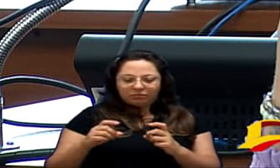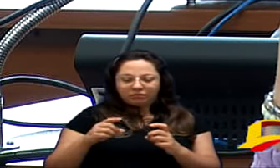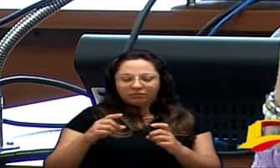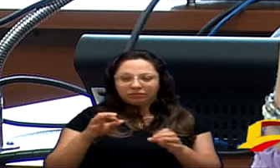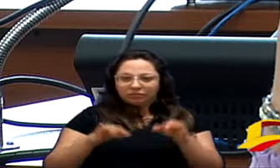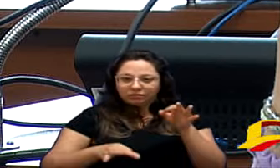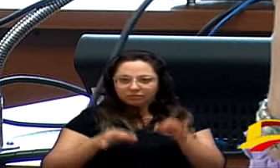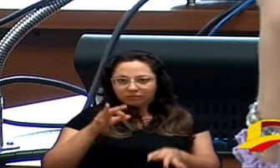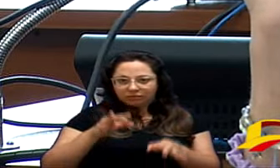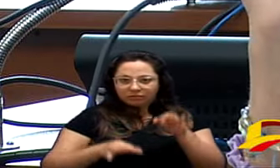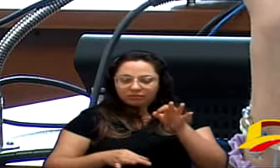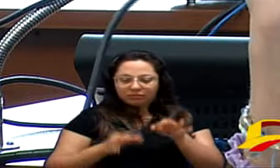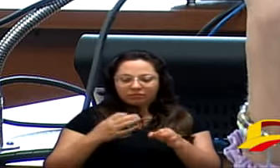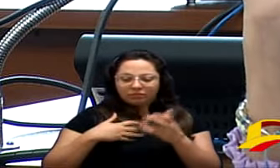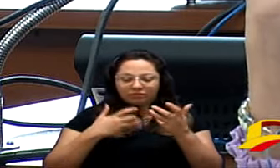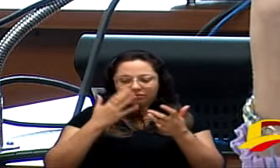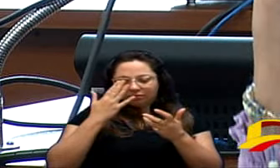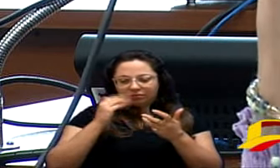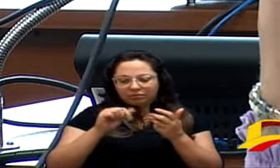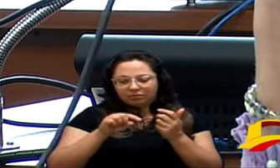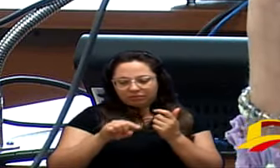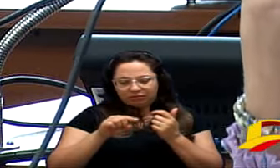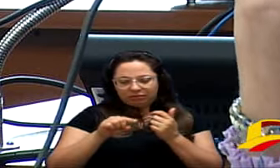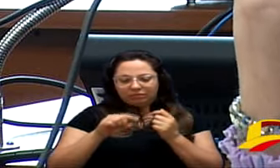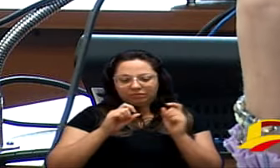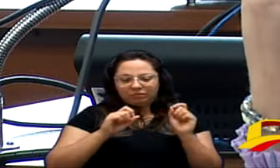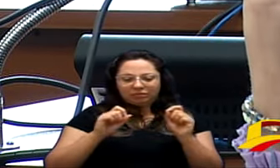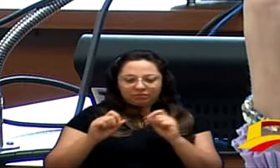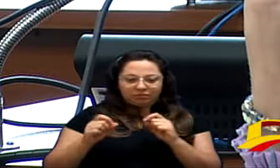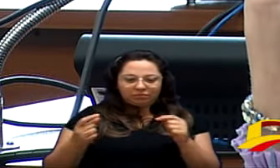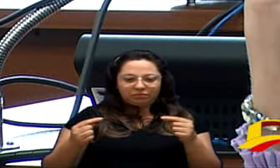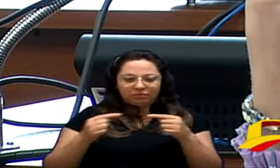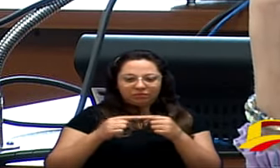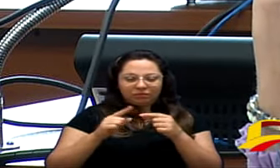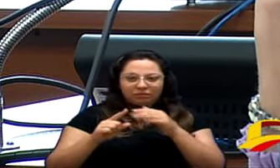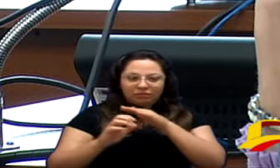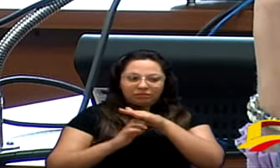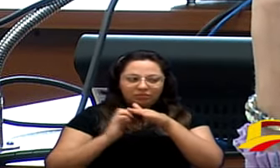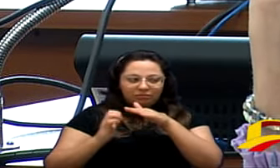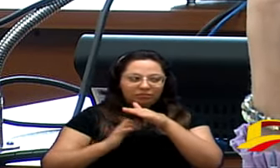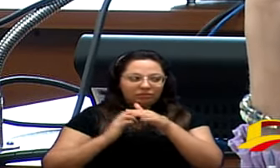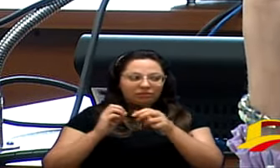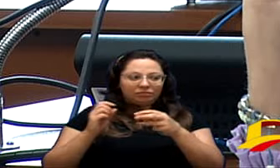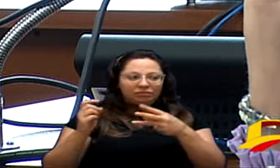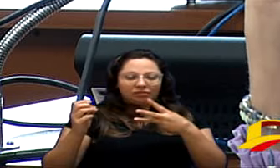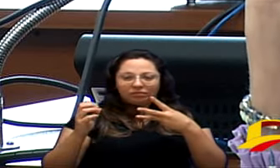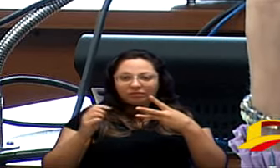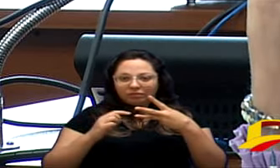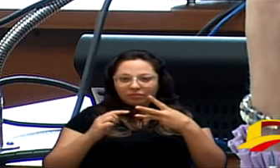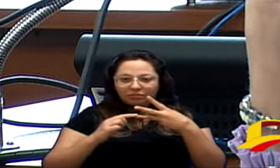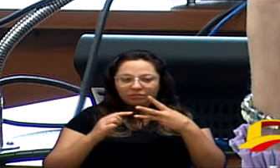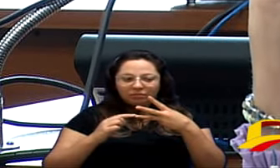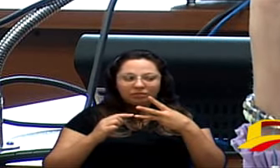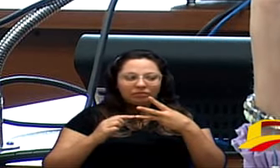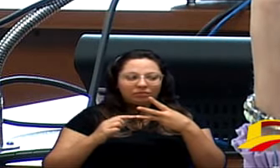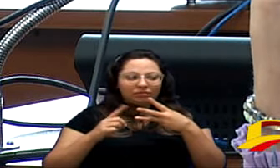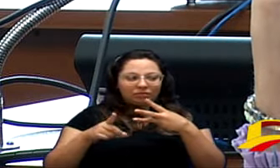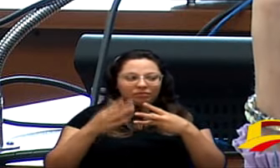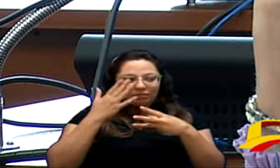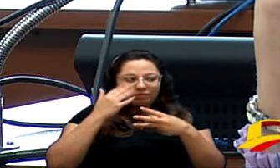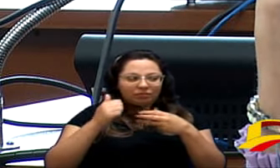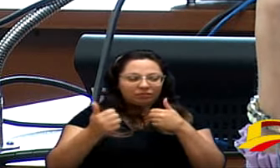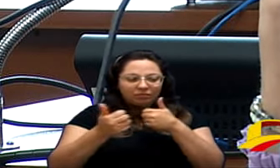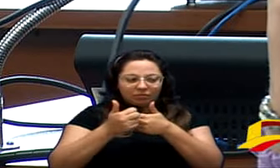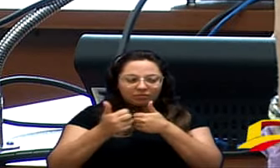orientação eu gostaria de saber do secretário em relação às empresas terceirizadas o senhor acompanhou muito de perto